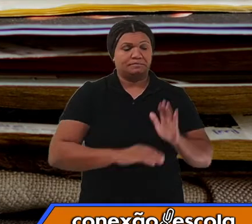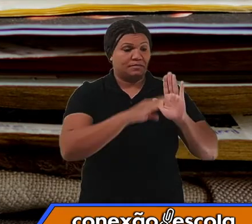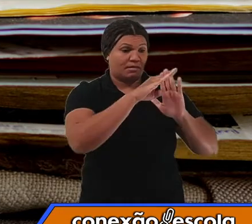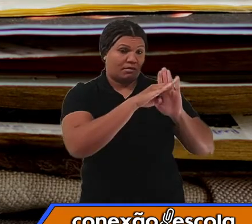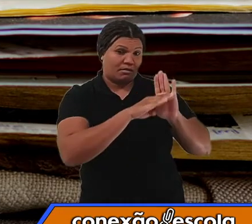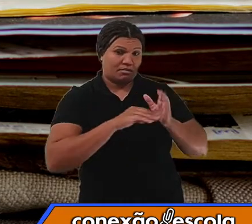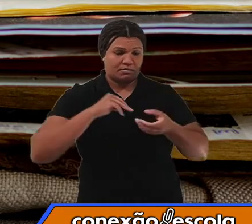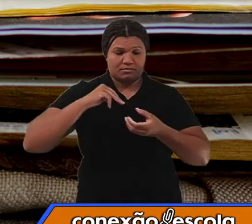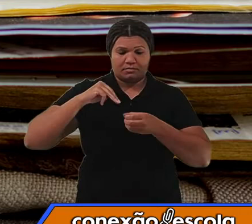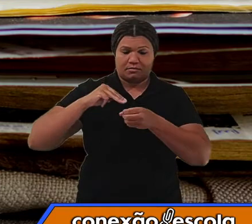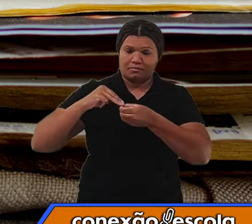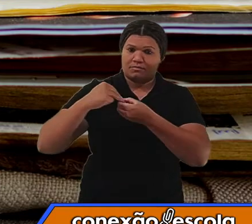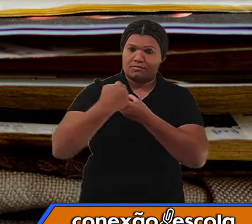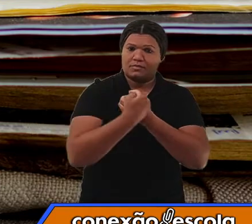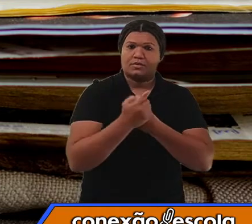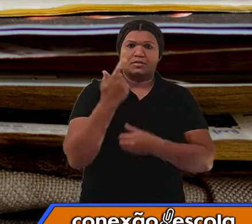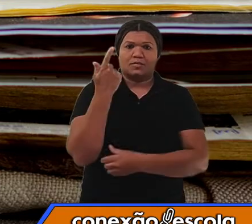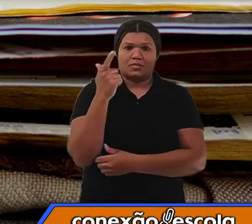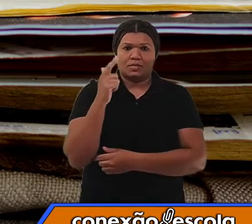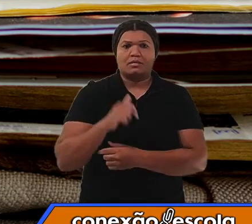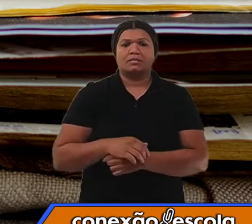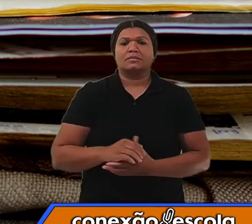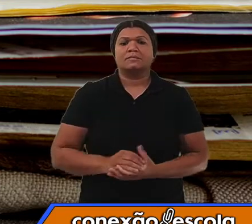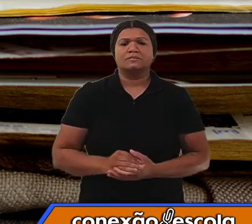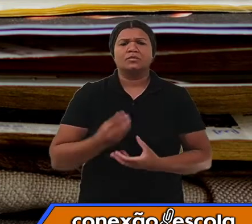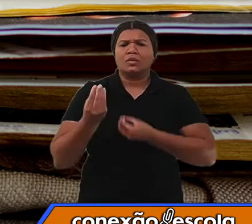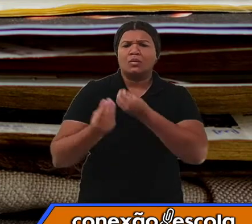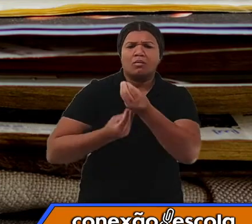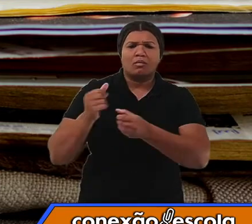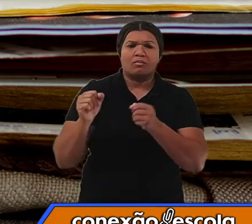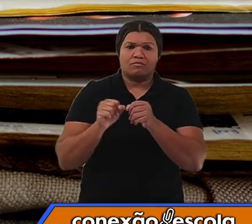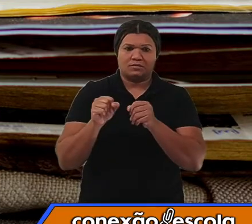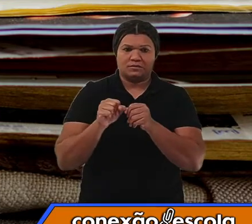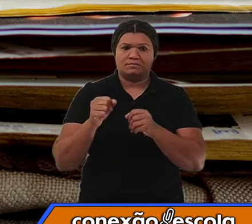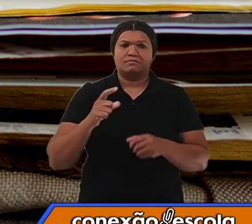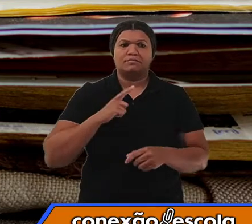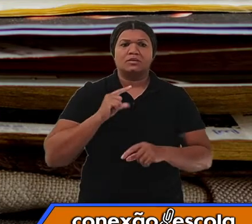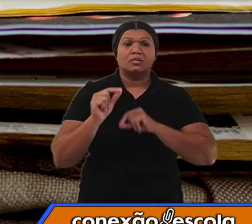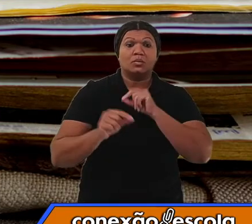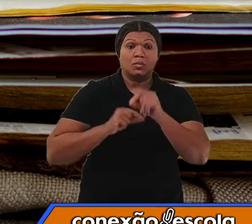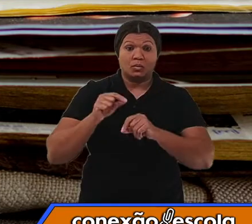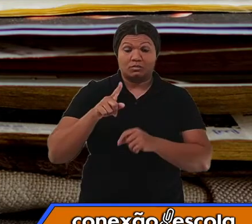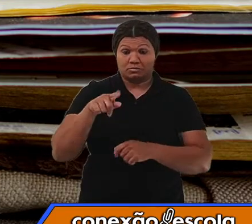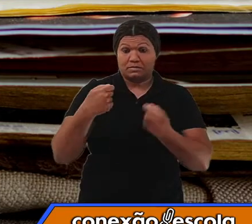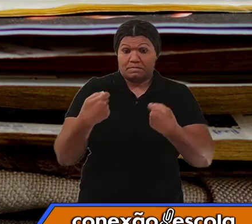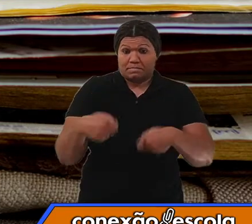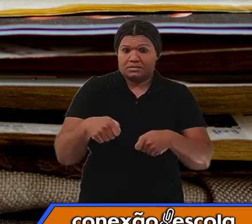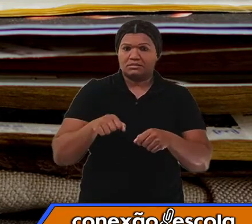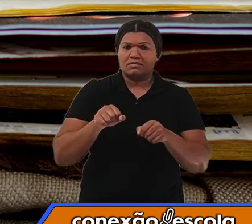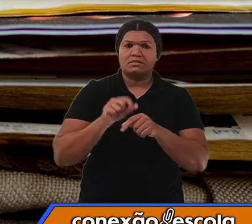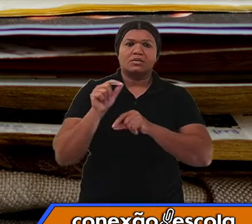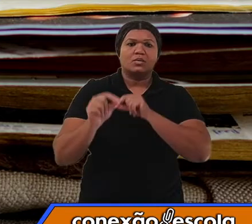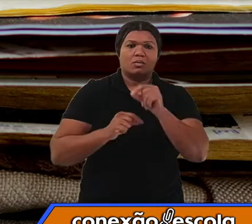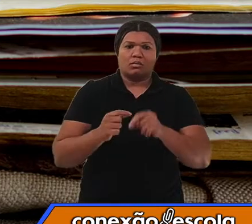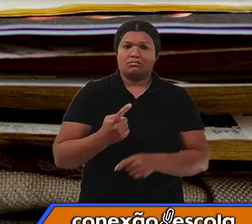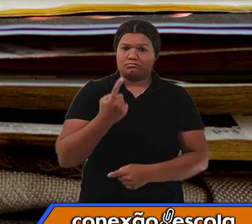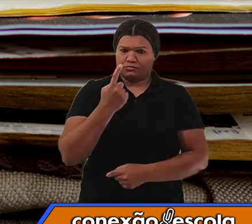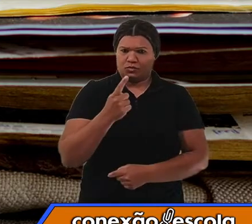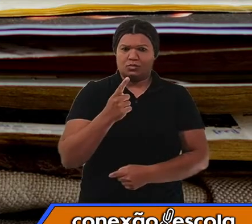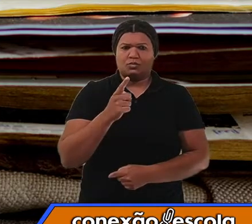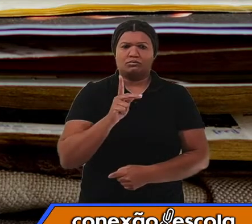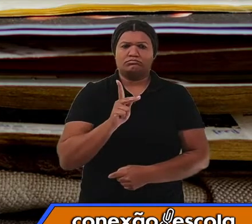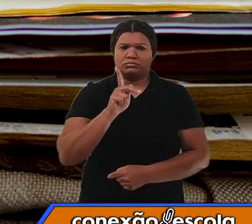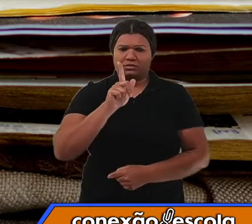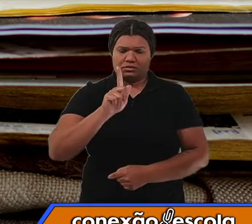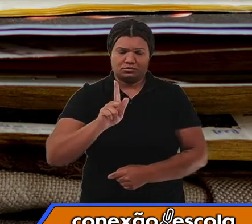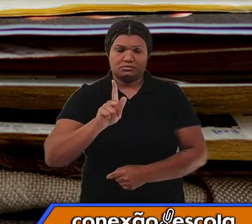Receita do empadão goiano com medidas. Para os ingredientes da massa, você vai precisar de 1 kg de farinha